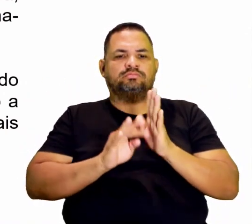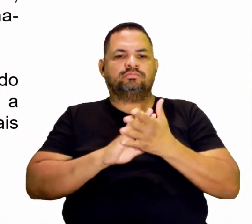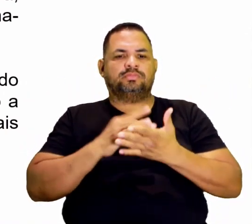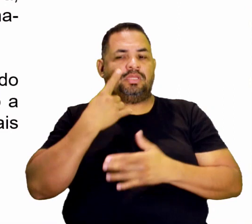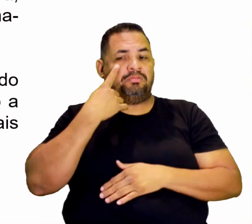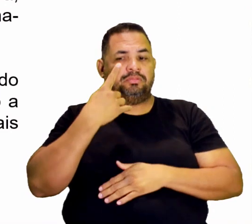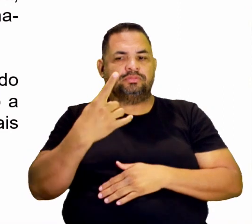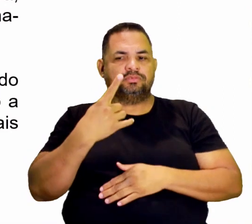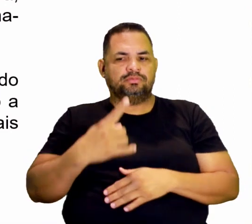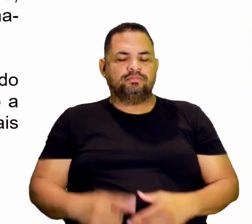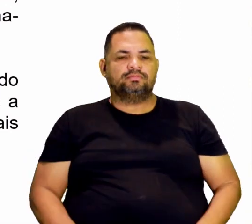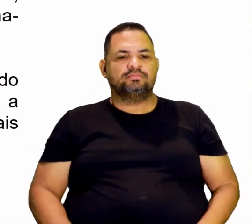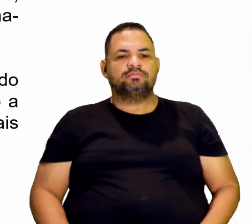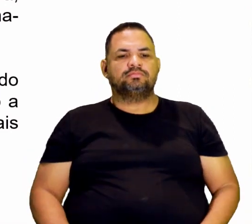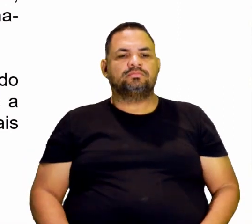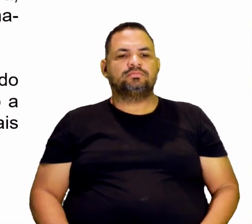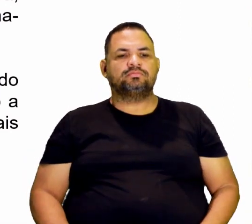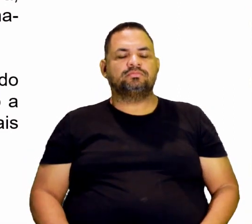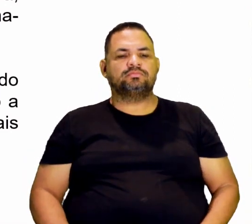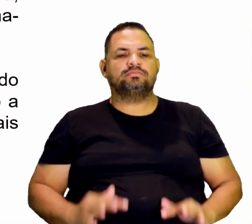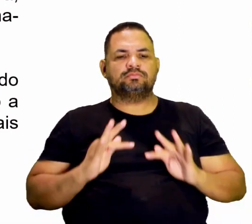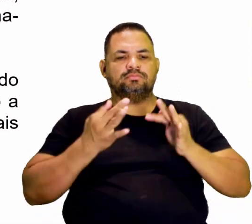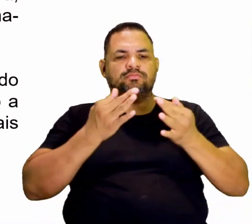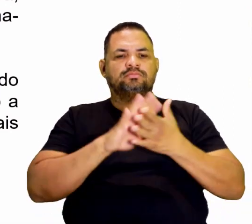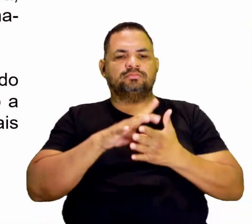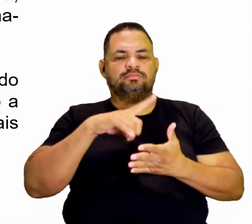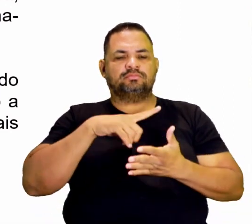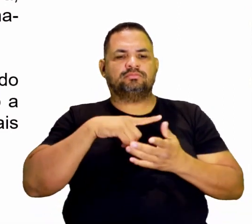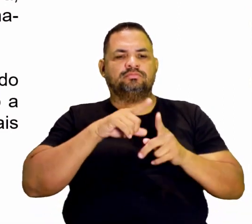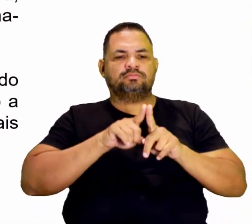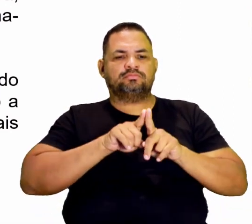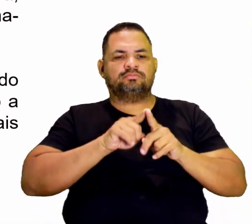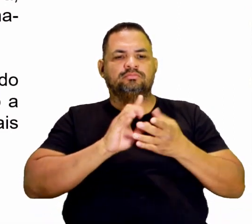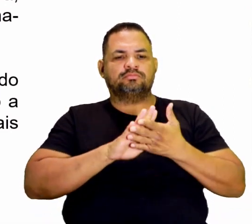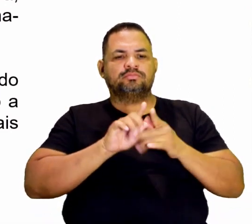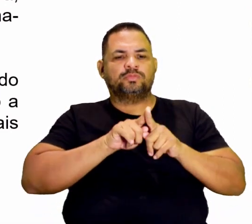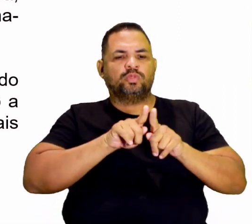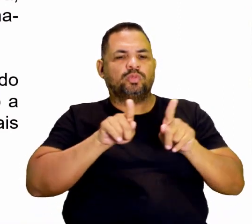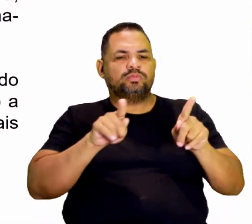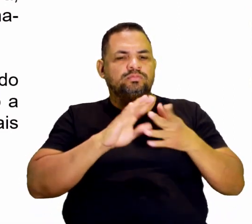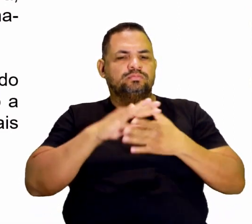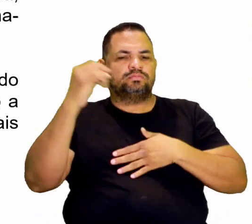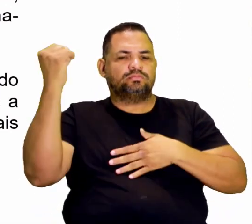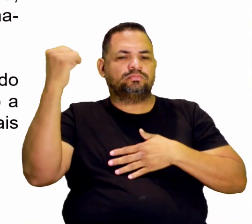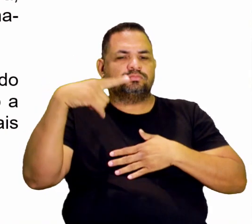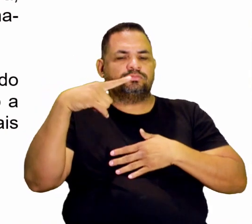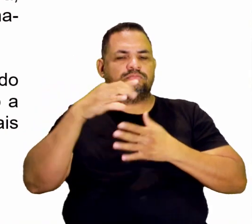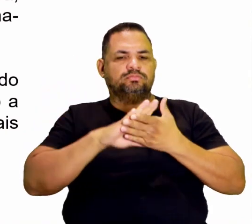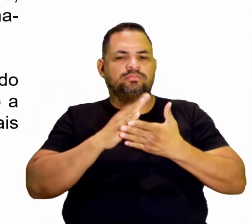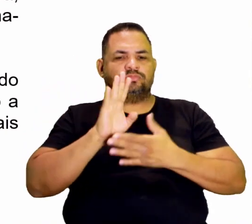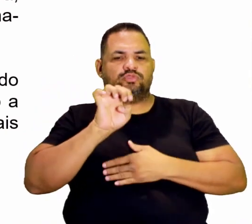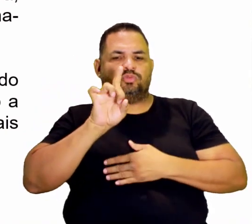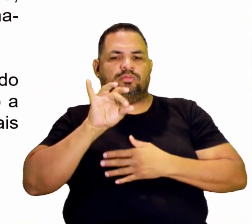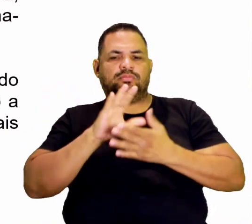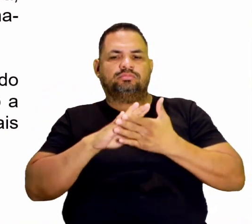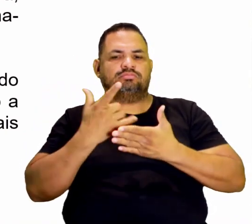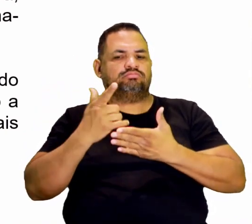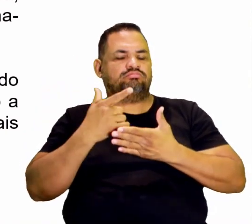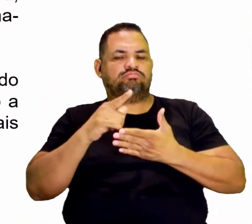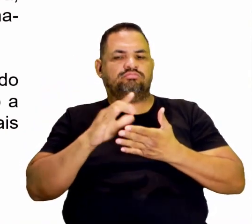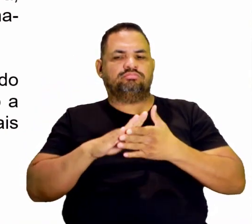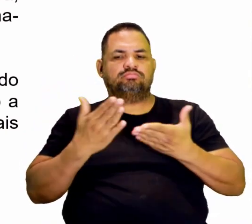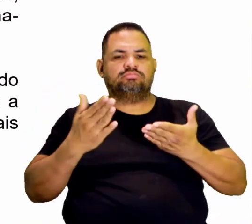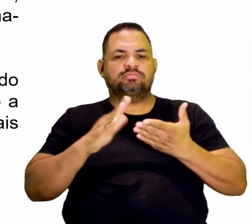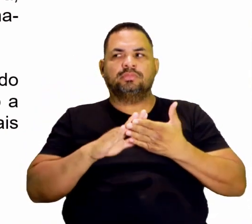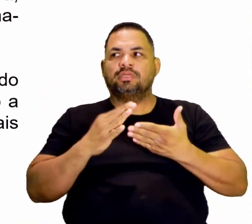ótica. E, finalmente, aqui na letra E, você tem que os contrastes de luz e sombra não devem ser